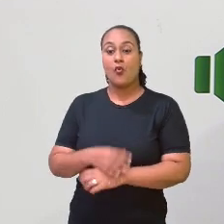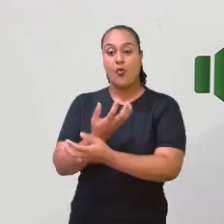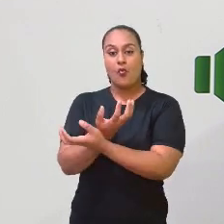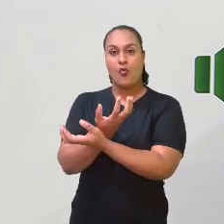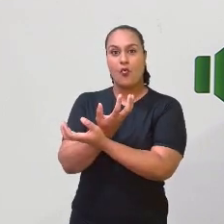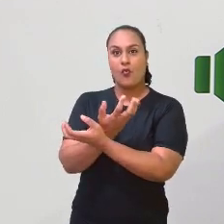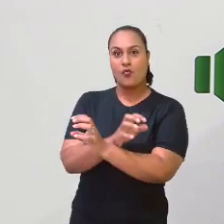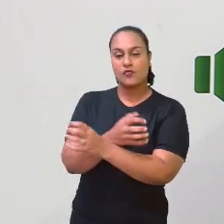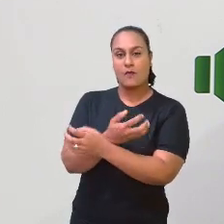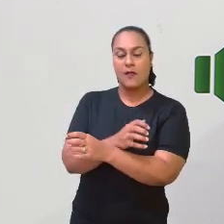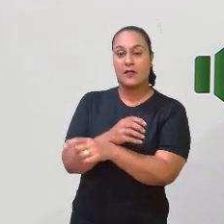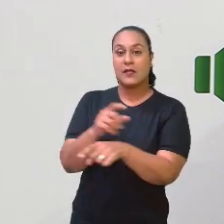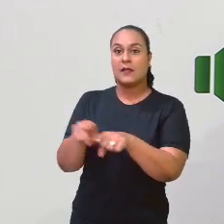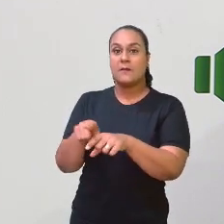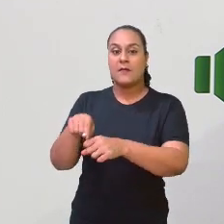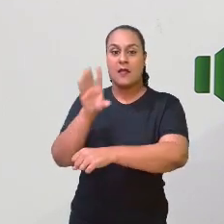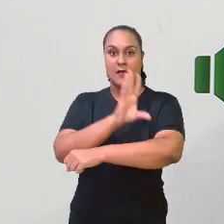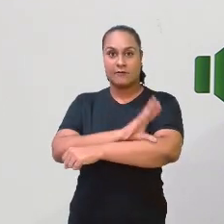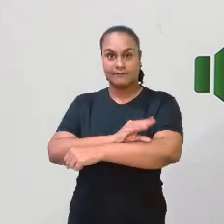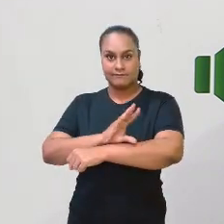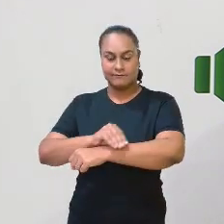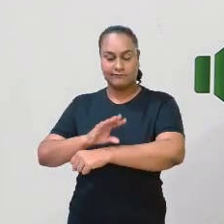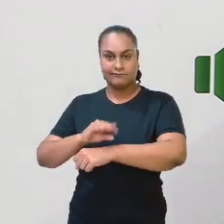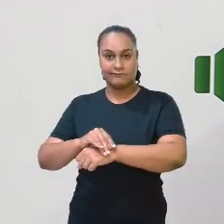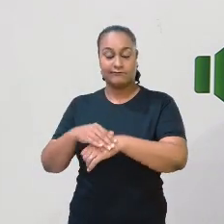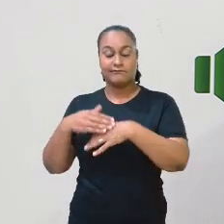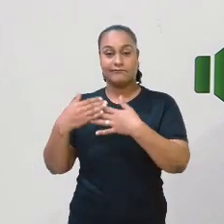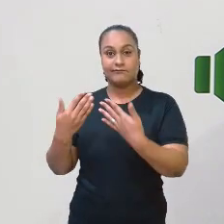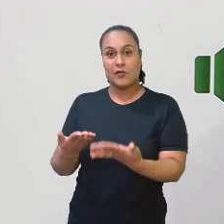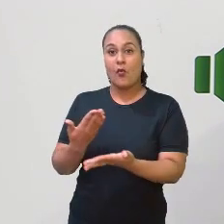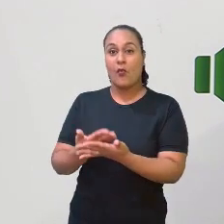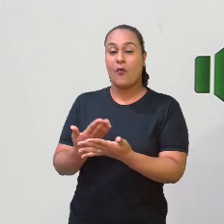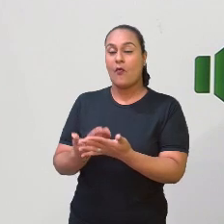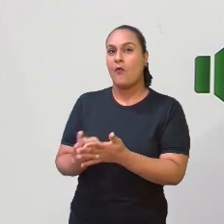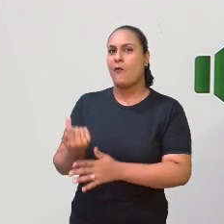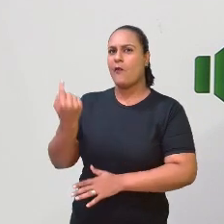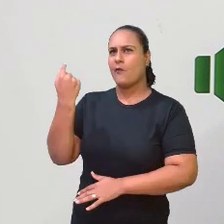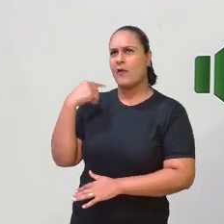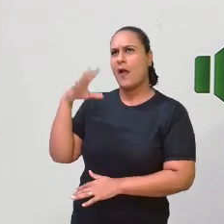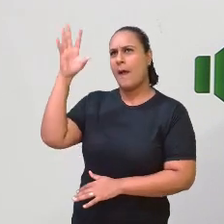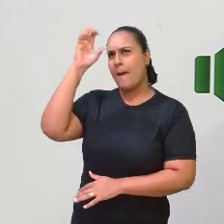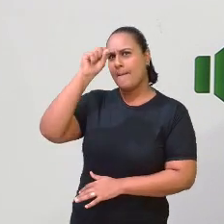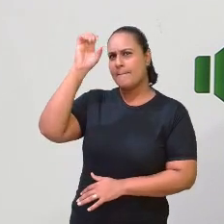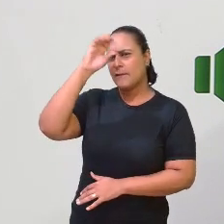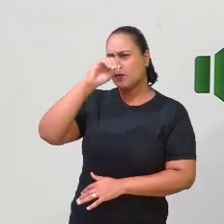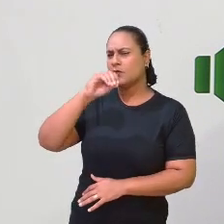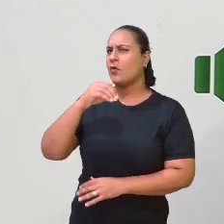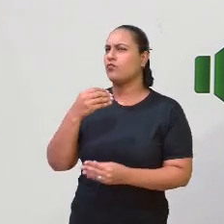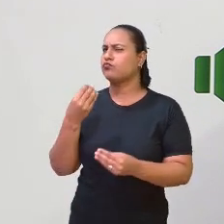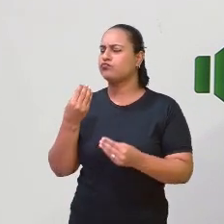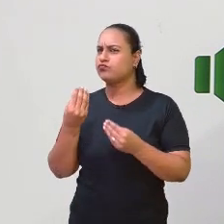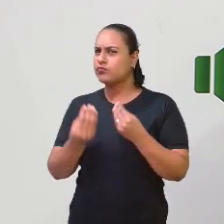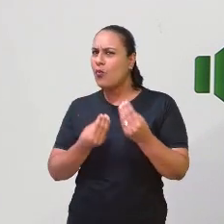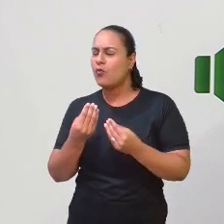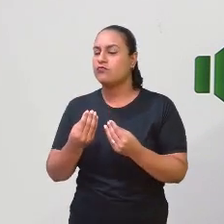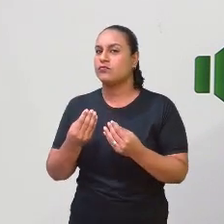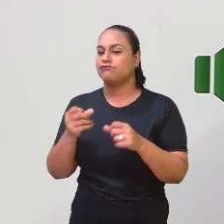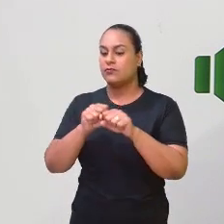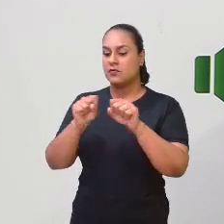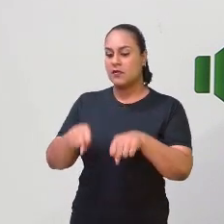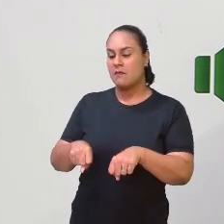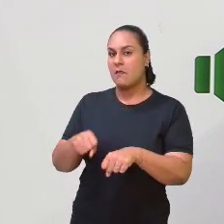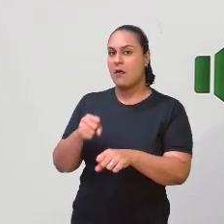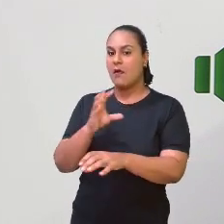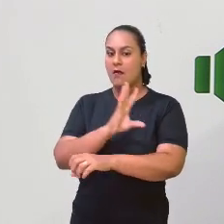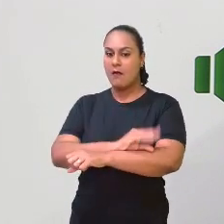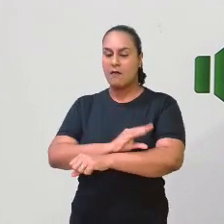esquelético e muscular. Bom, nas últimas aulas a gente já aprendeu um pouco sobre esses sistemas. Hoje a gente